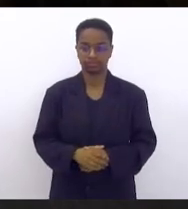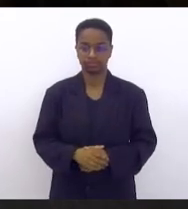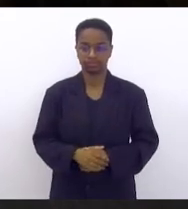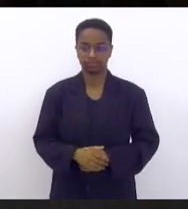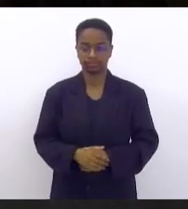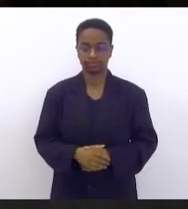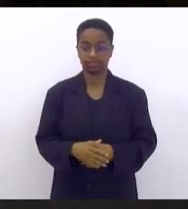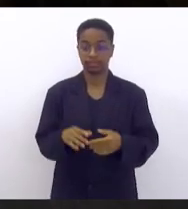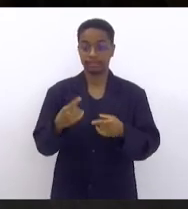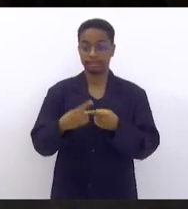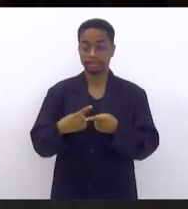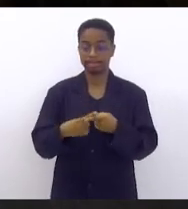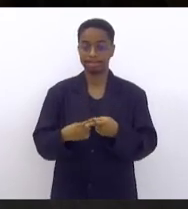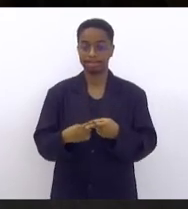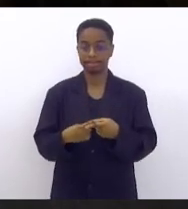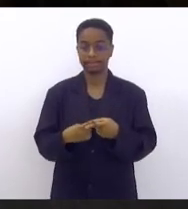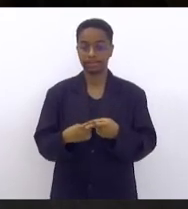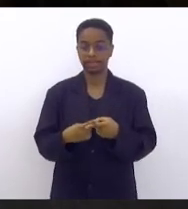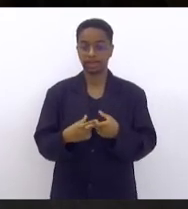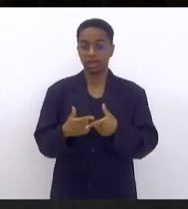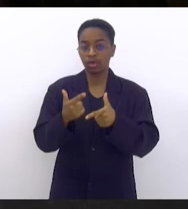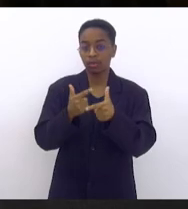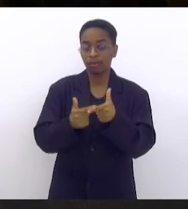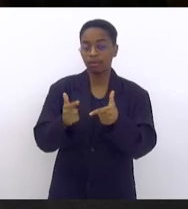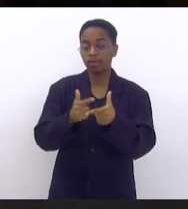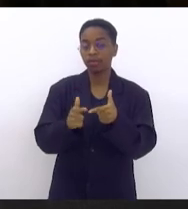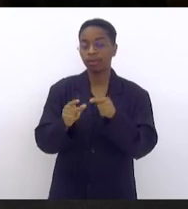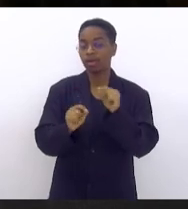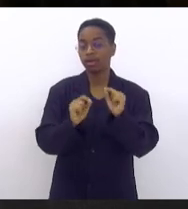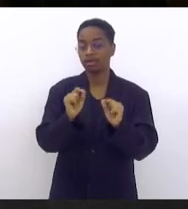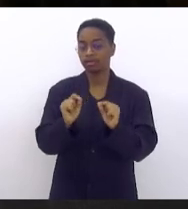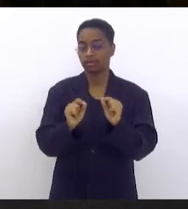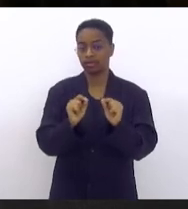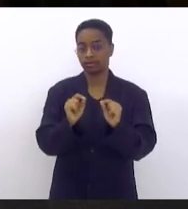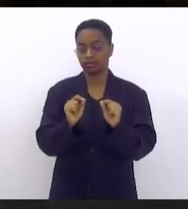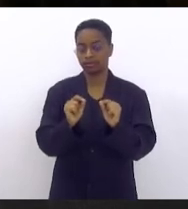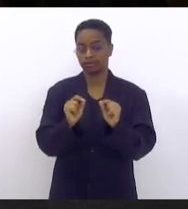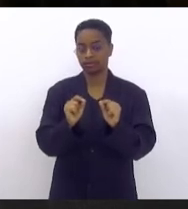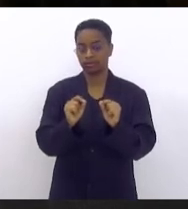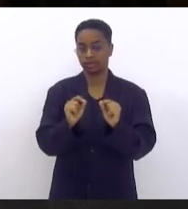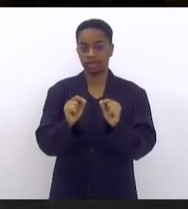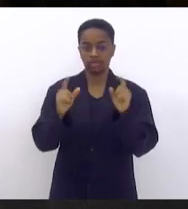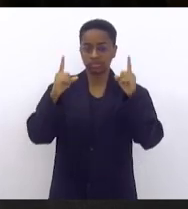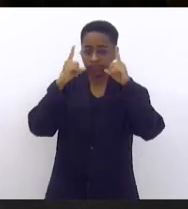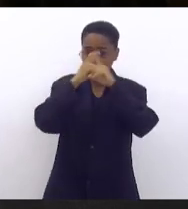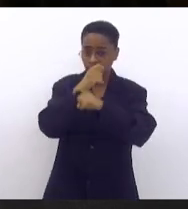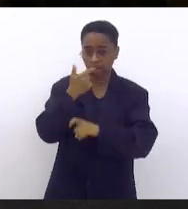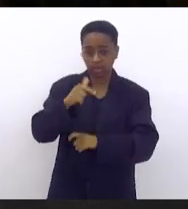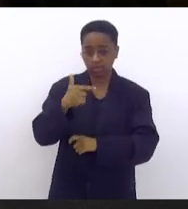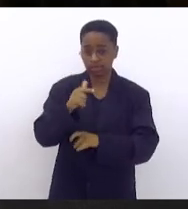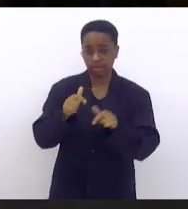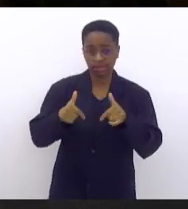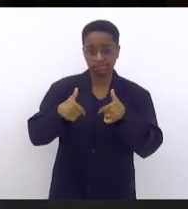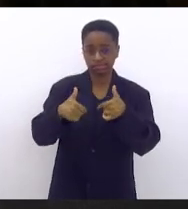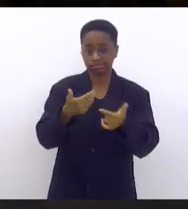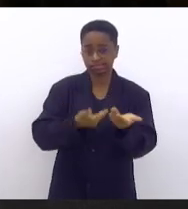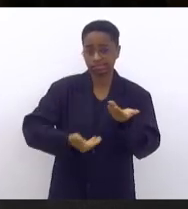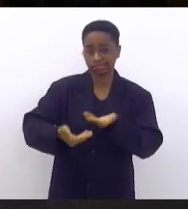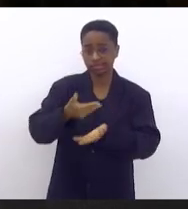O problema é que não há menor dificuldade de lidar com os diferentes, muito pelo